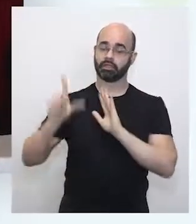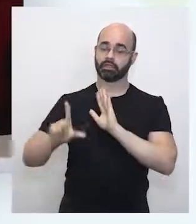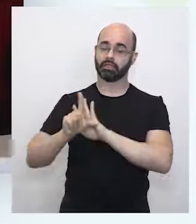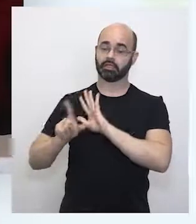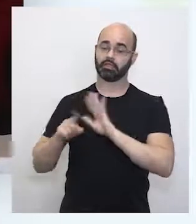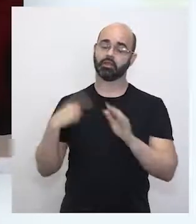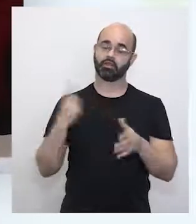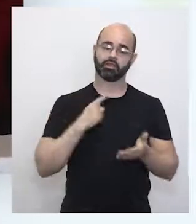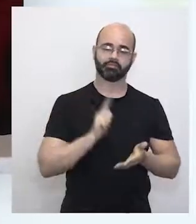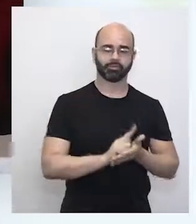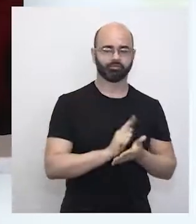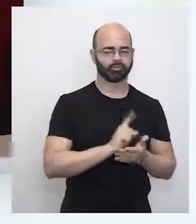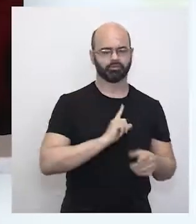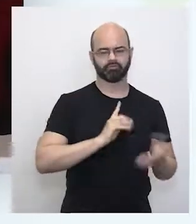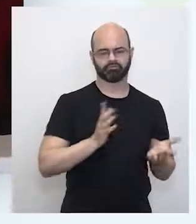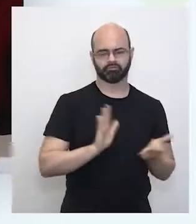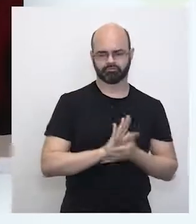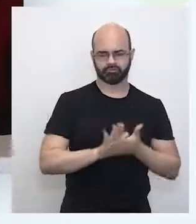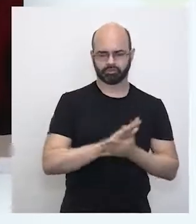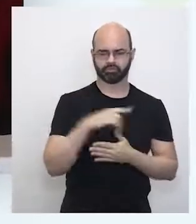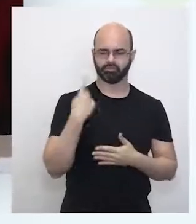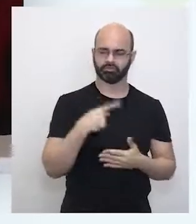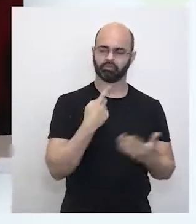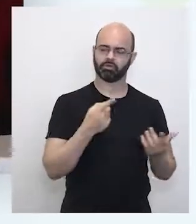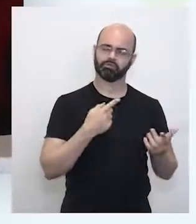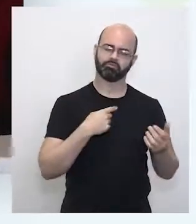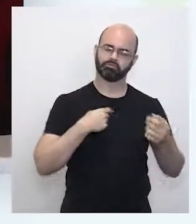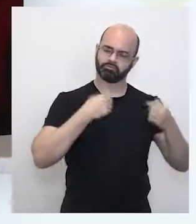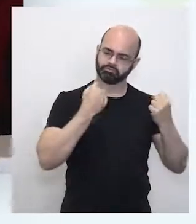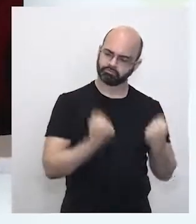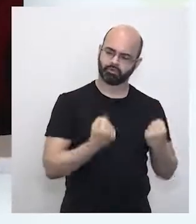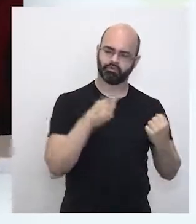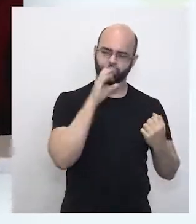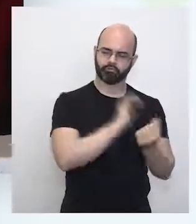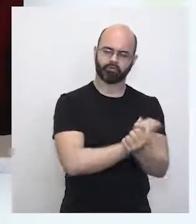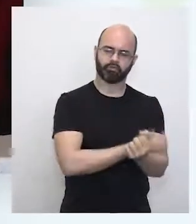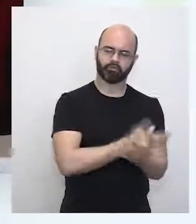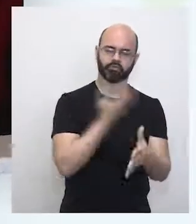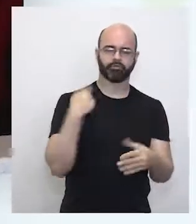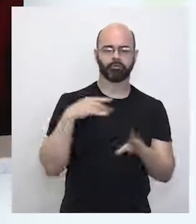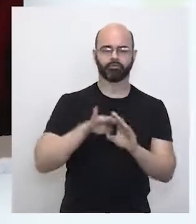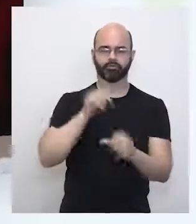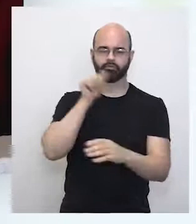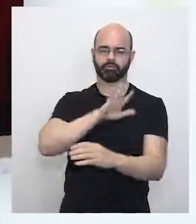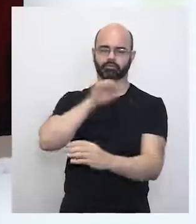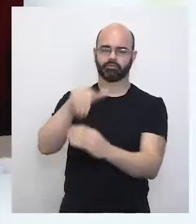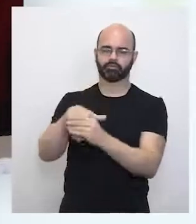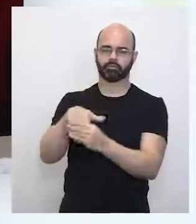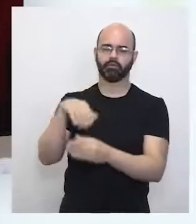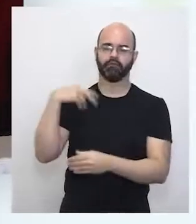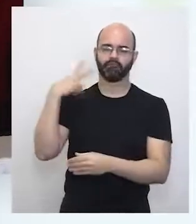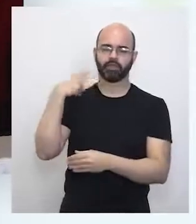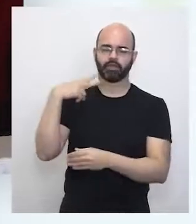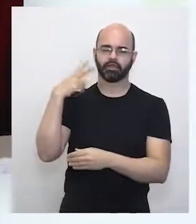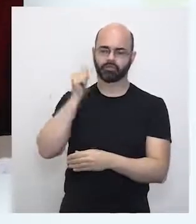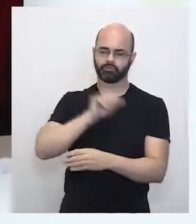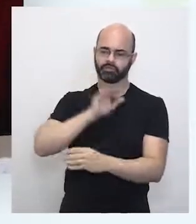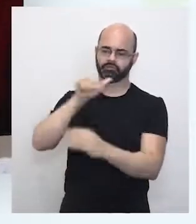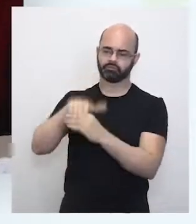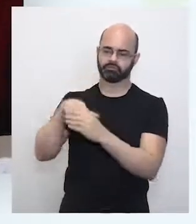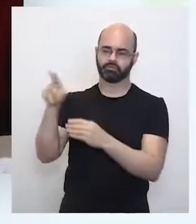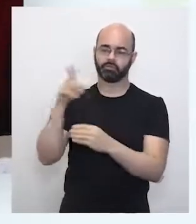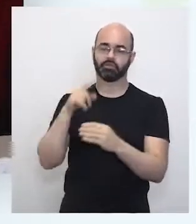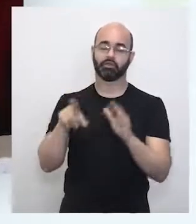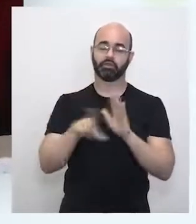ser no papel. Aí depois, com o apoio de uma vereadora que nós elegemos, que era mulher, aí nós conseguimos criar a